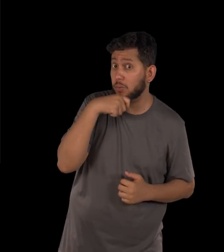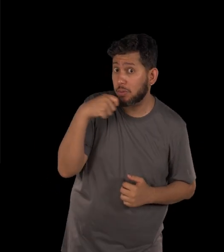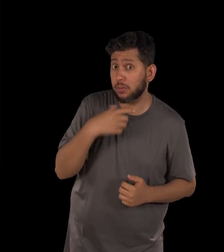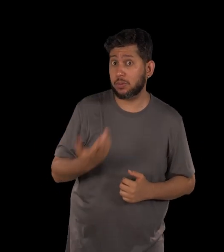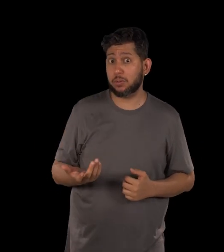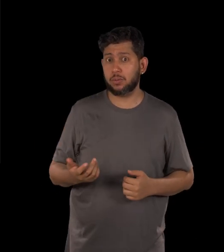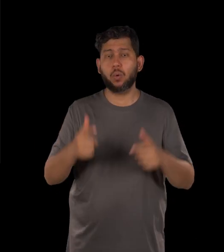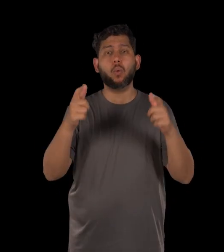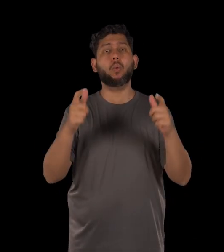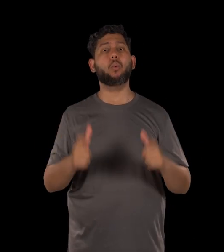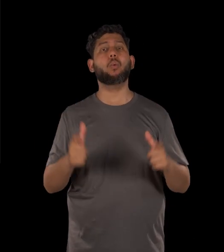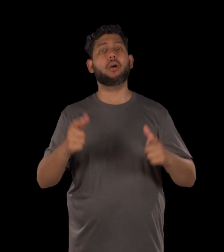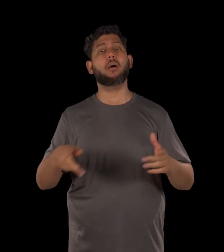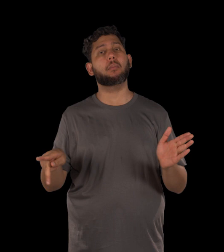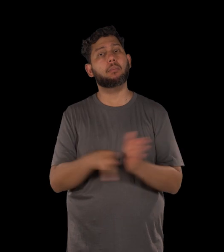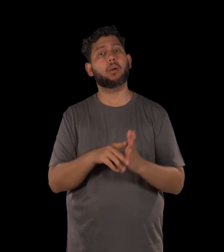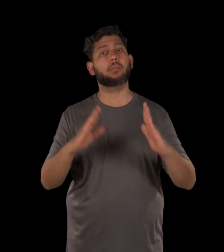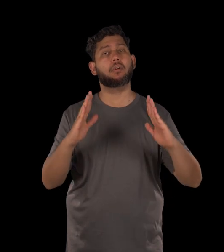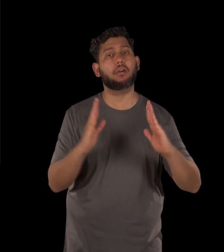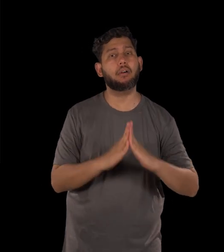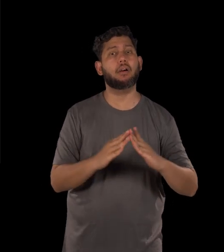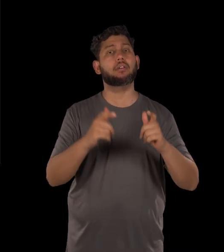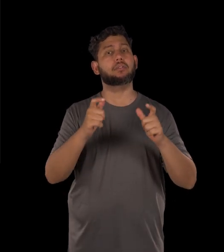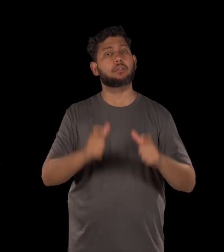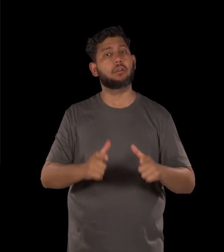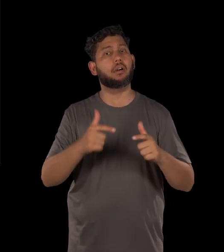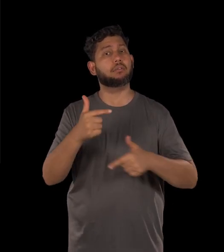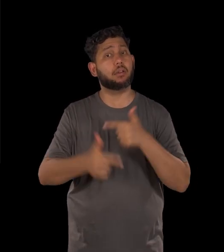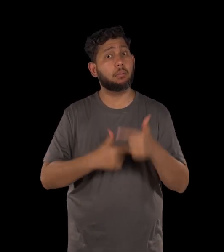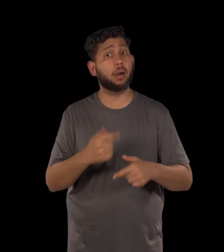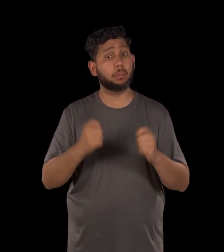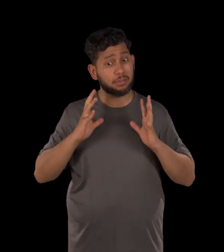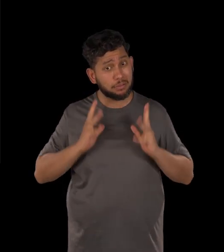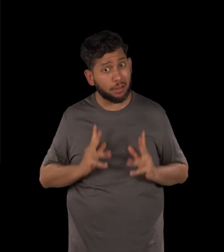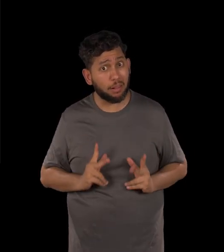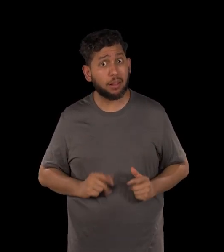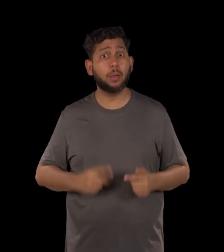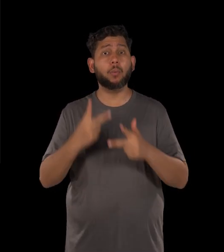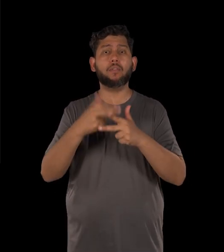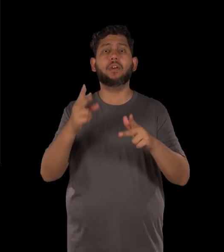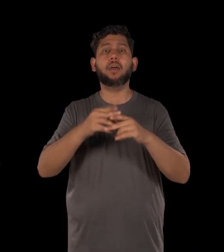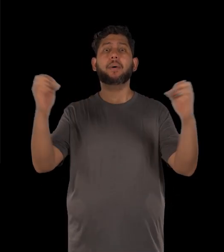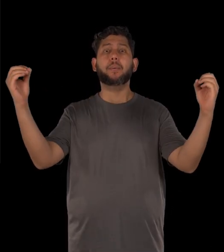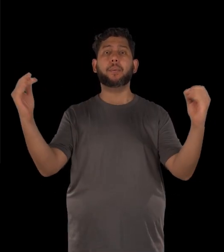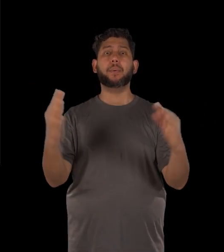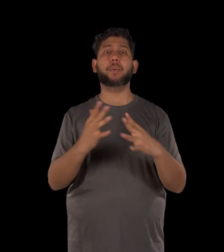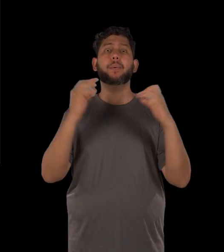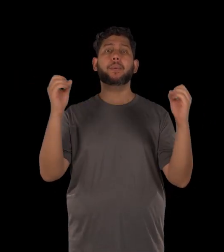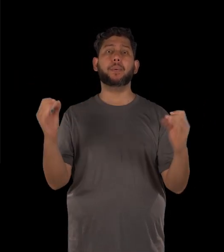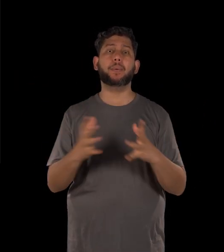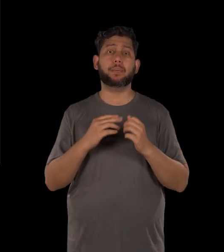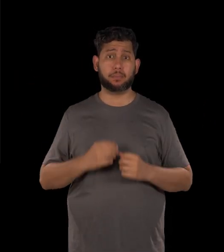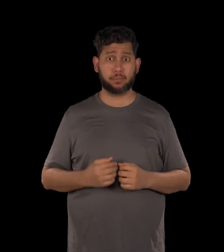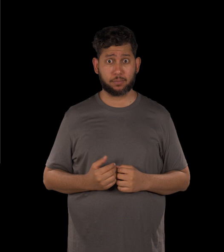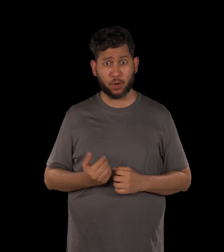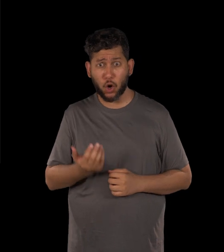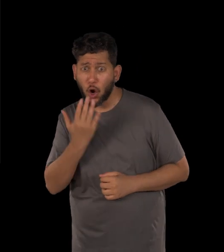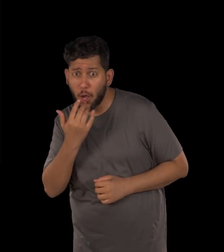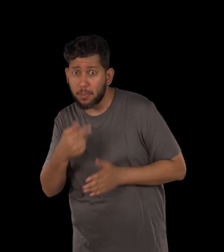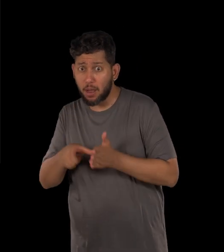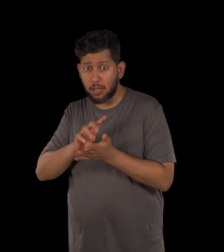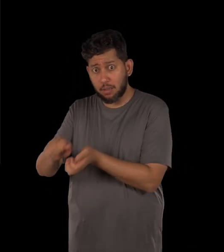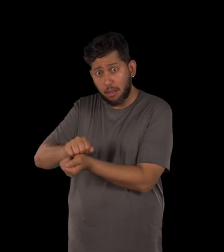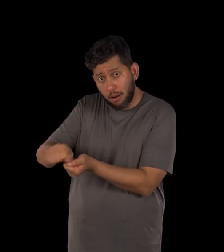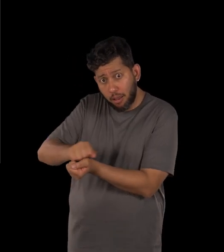ambientes domésticos e de trabalho sempre limpos e bem arejados. Lavar os alimentos antes do consumo,